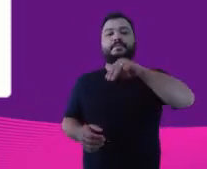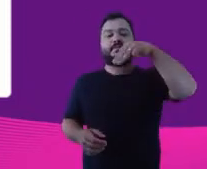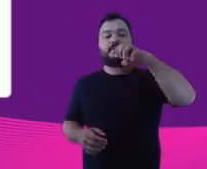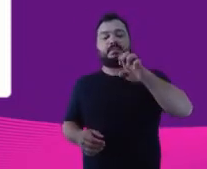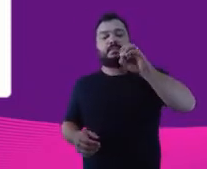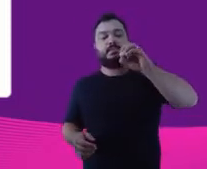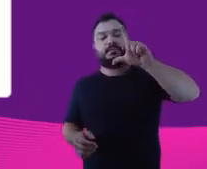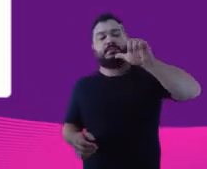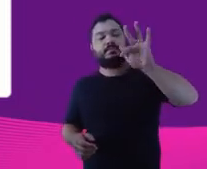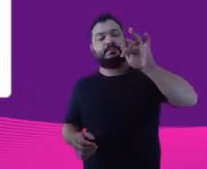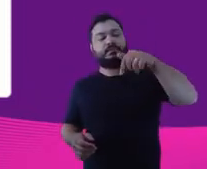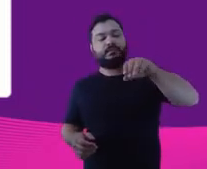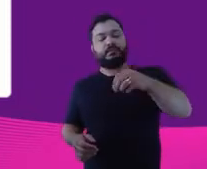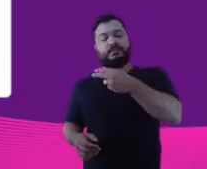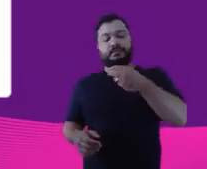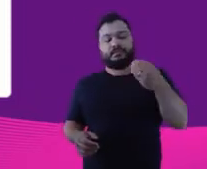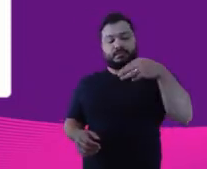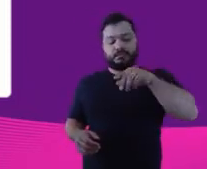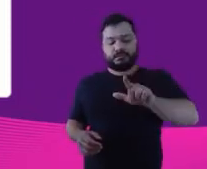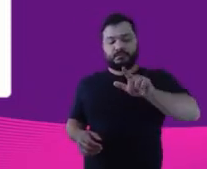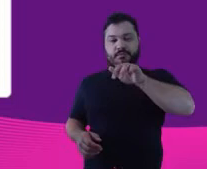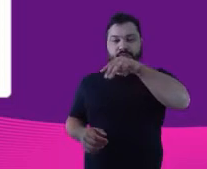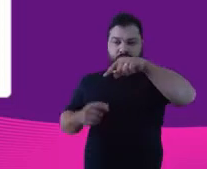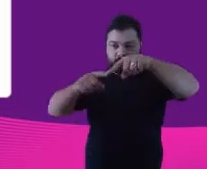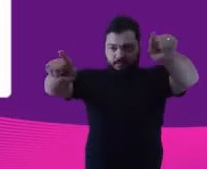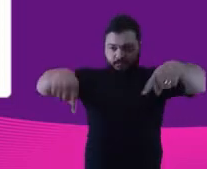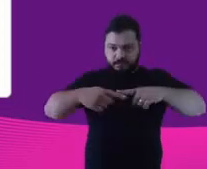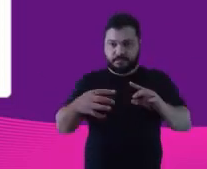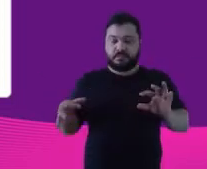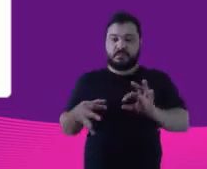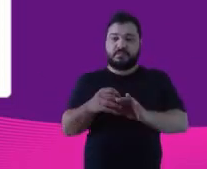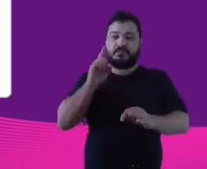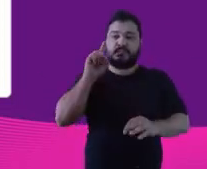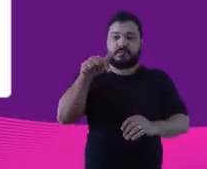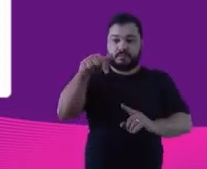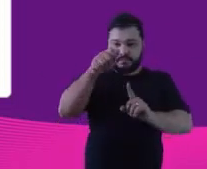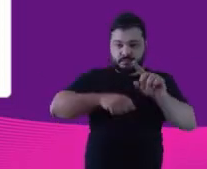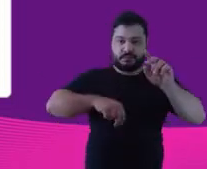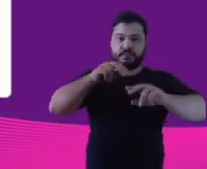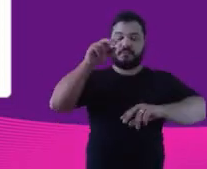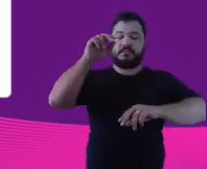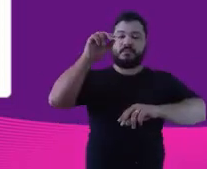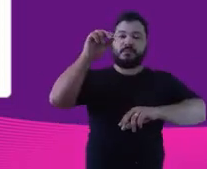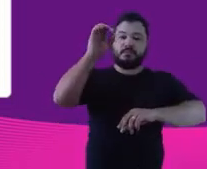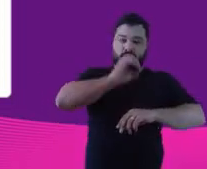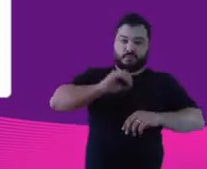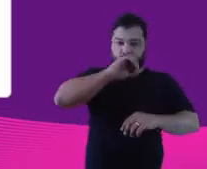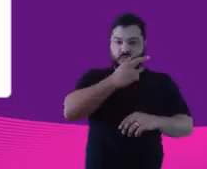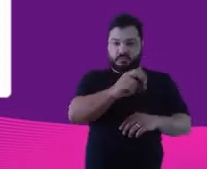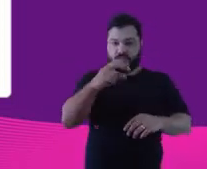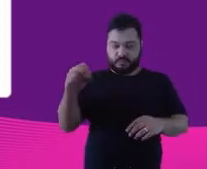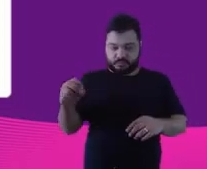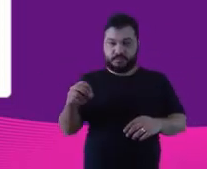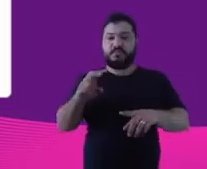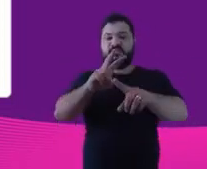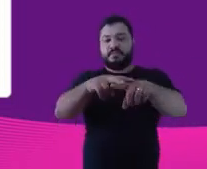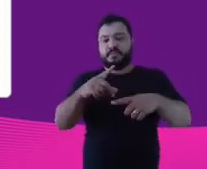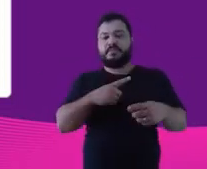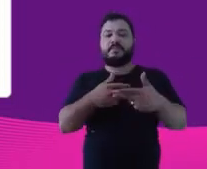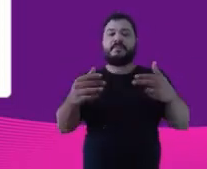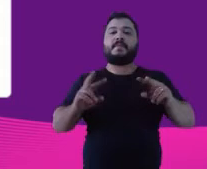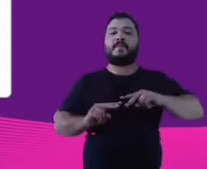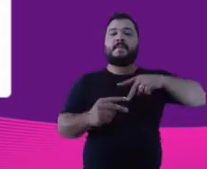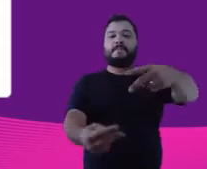200 mg por metro quadrado, e ele infundiu, dia 7/10 de 2020. Em relação a intercorrências no transplante, ele